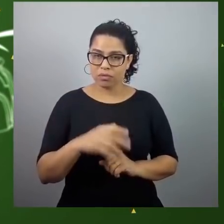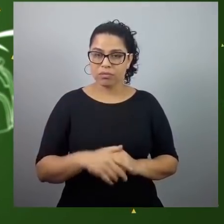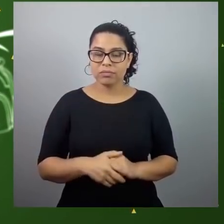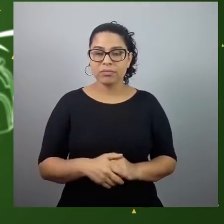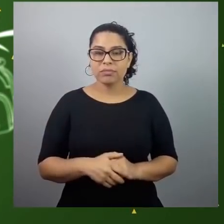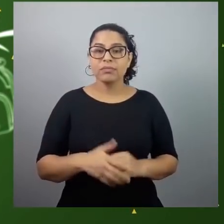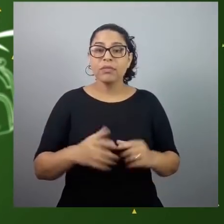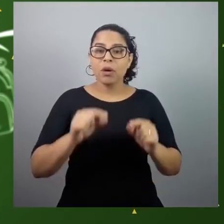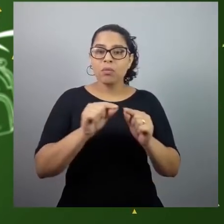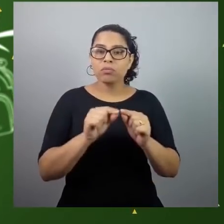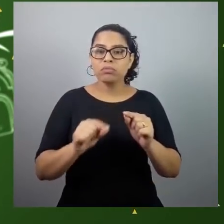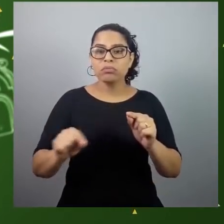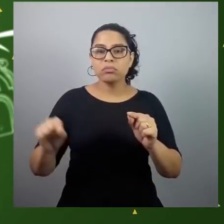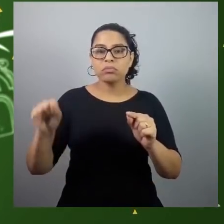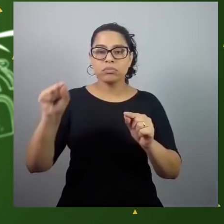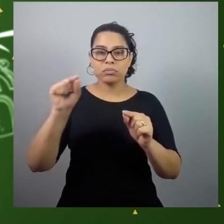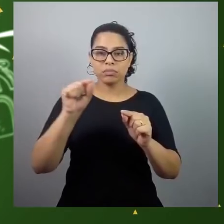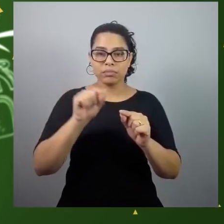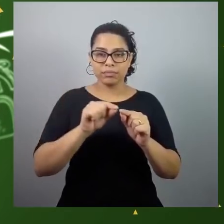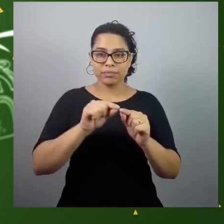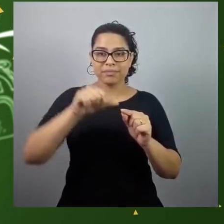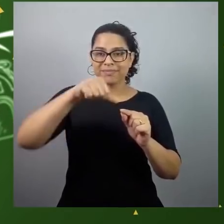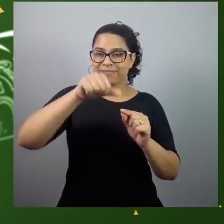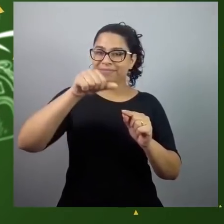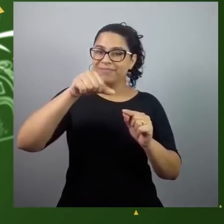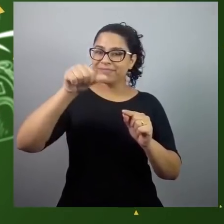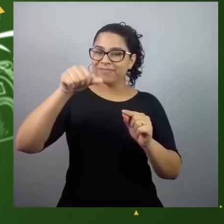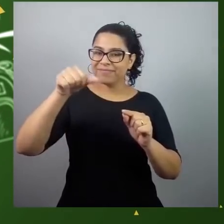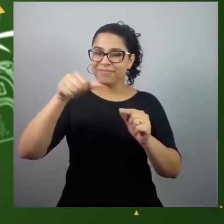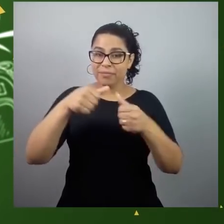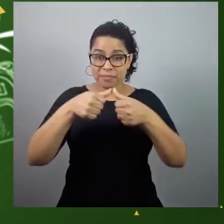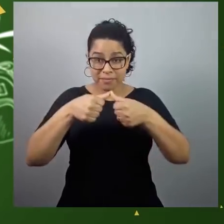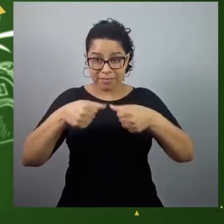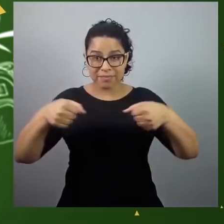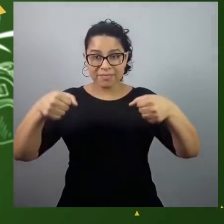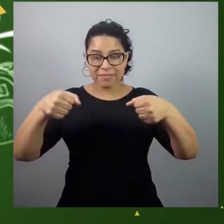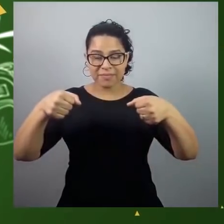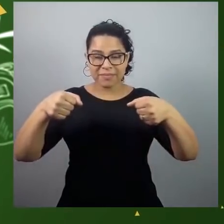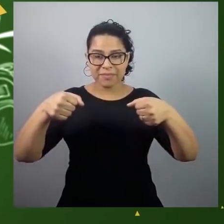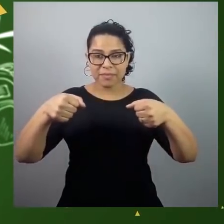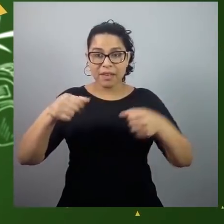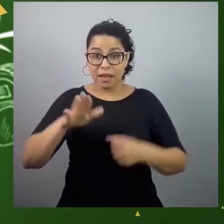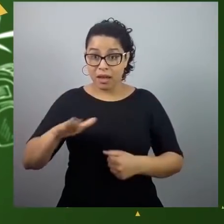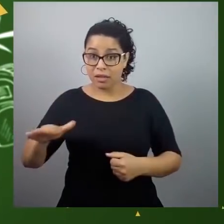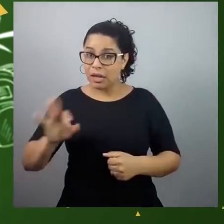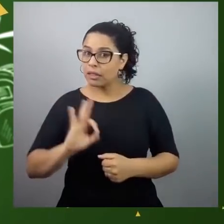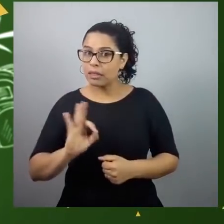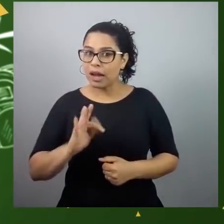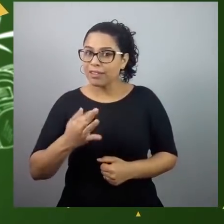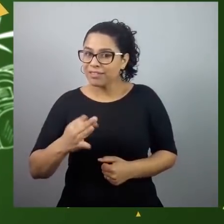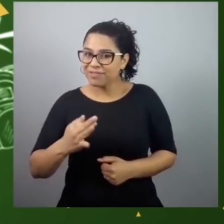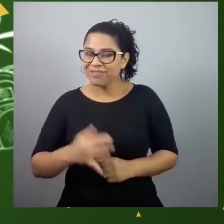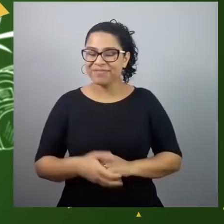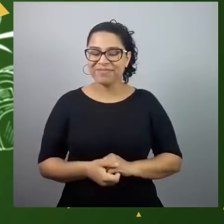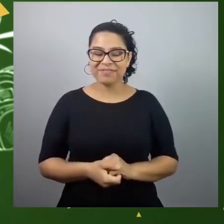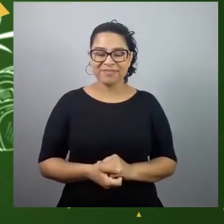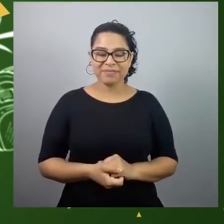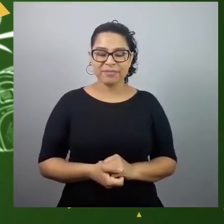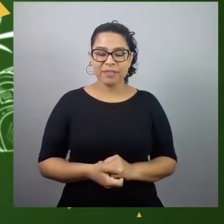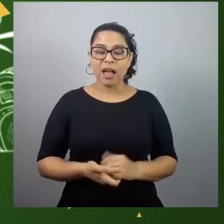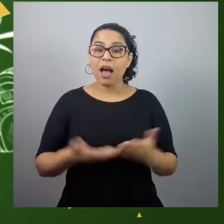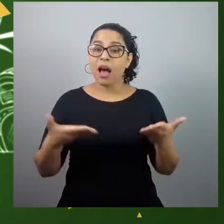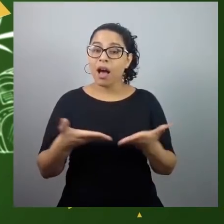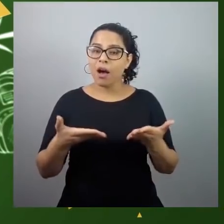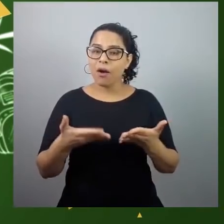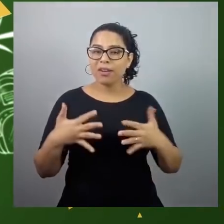cobrir com fita crepe para as crianças não se machucarem, ok? Agora é